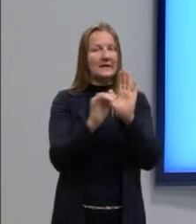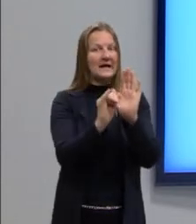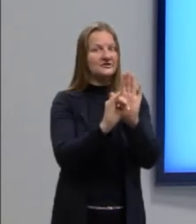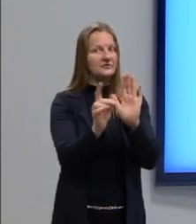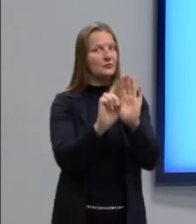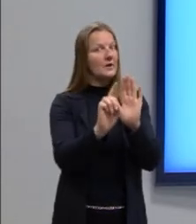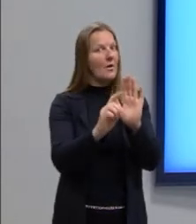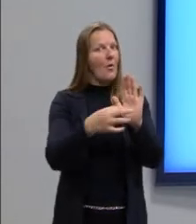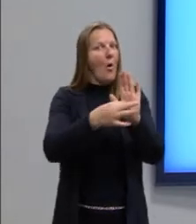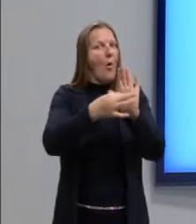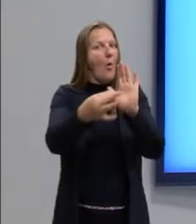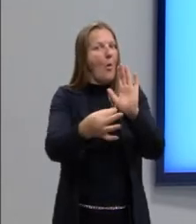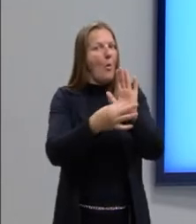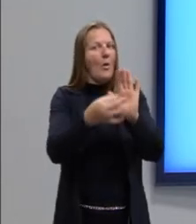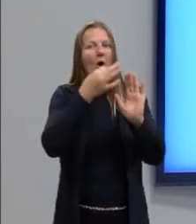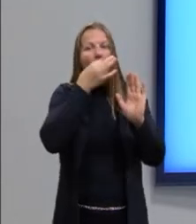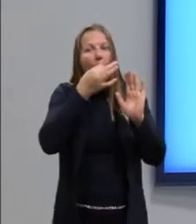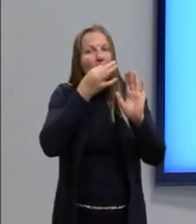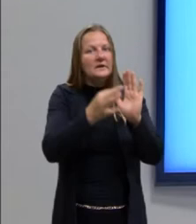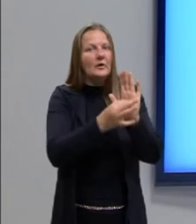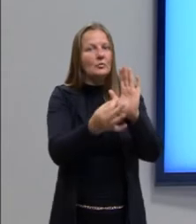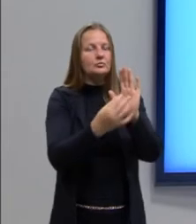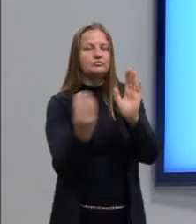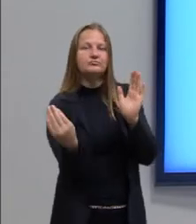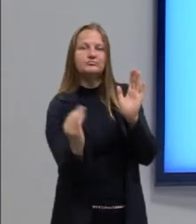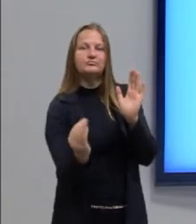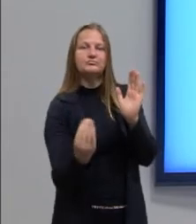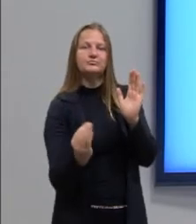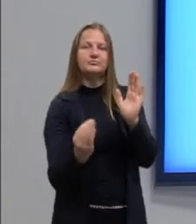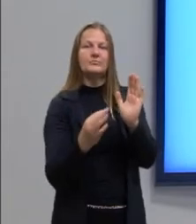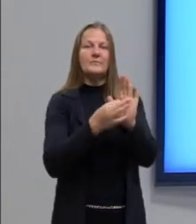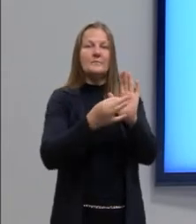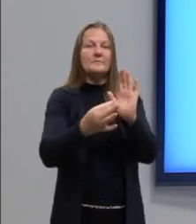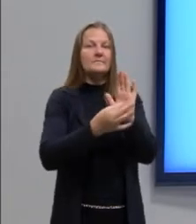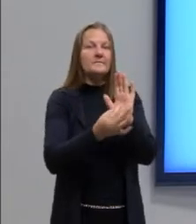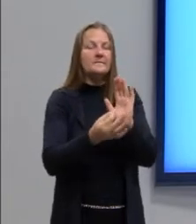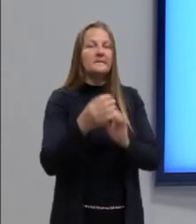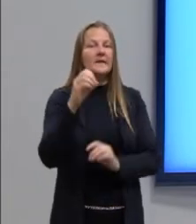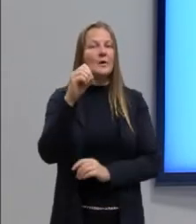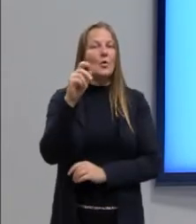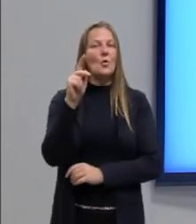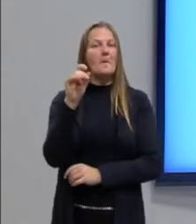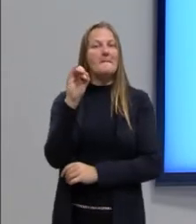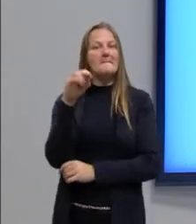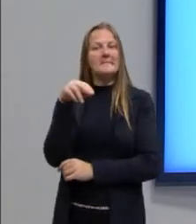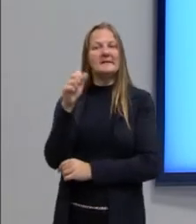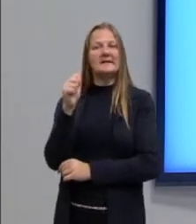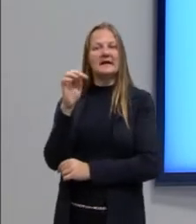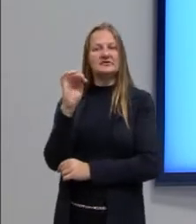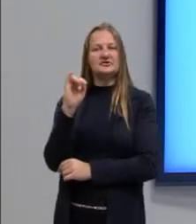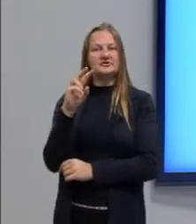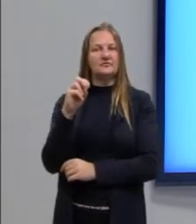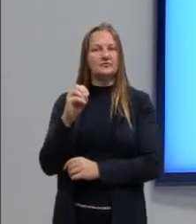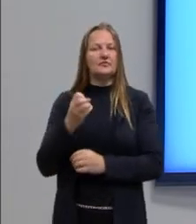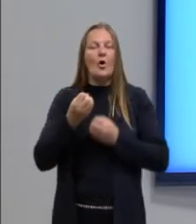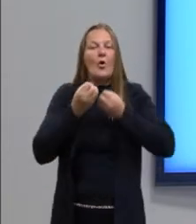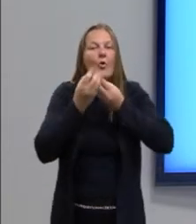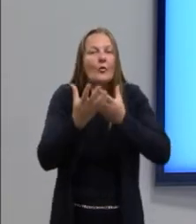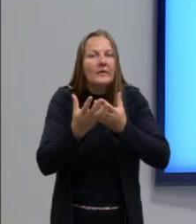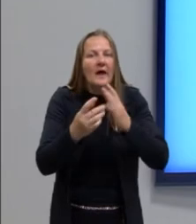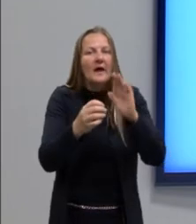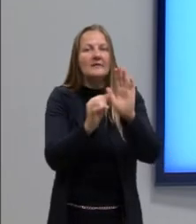então o propósito de ser opinativo e não apenas narrar a história não apenas